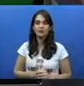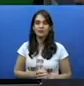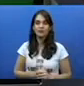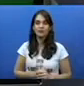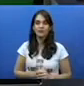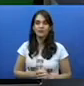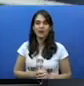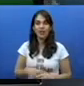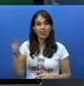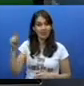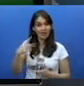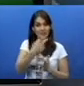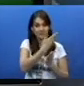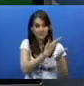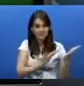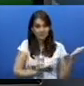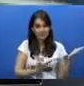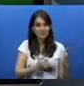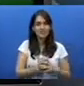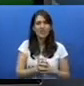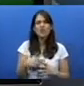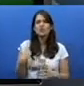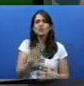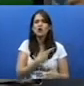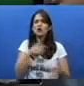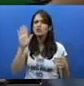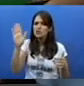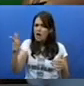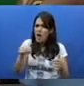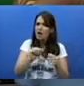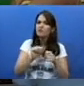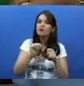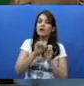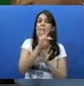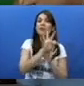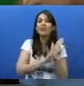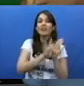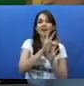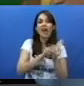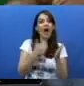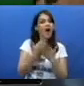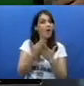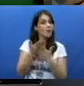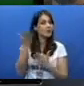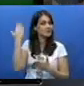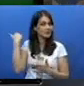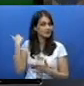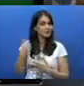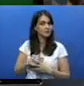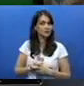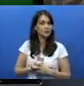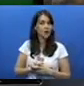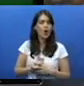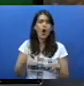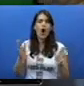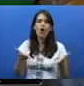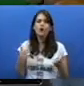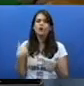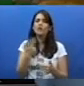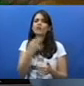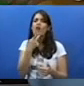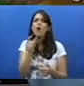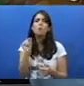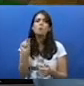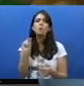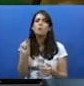Aqui, criança, nós fizemos o textinho na aula passada, tá? E agora nós vamos falar um pouquinho com vocês